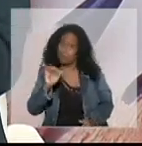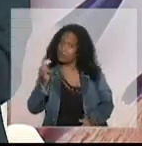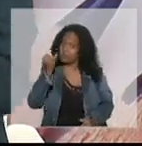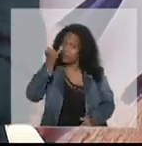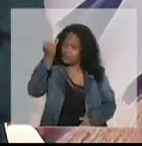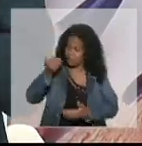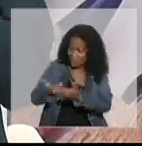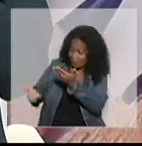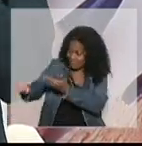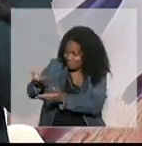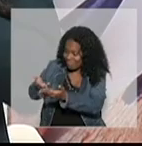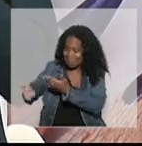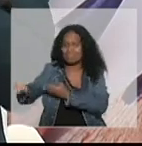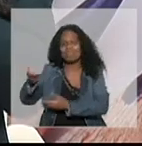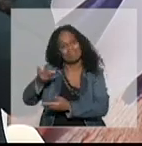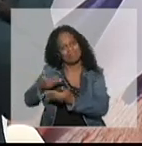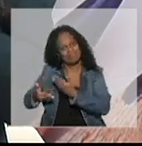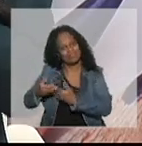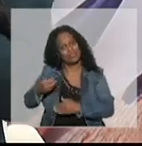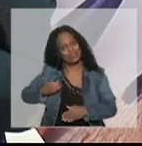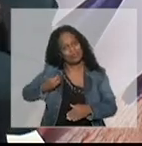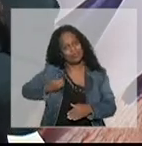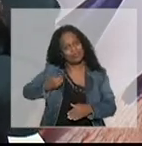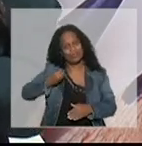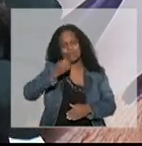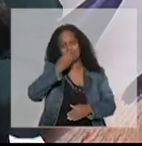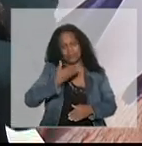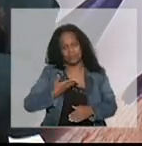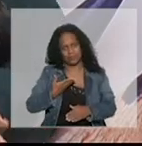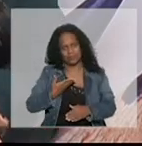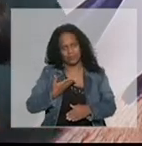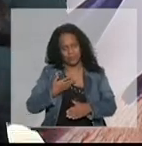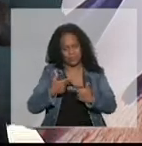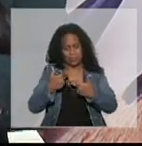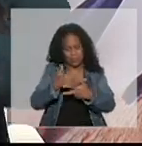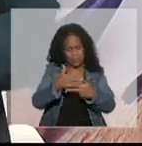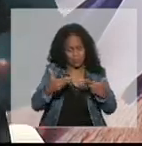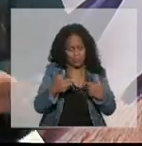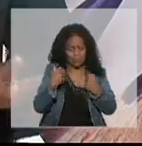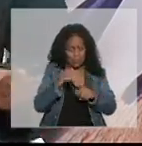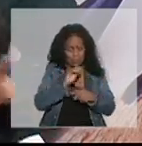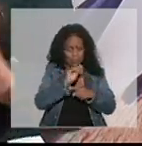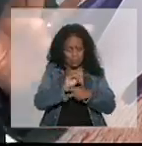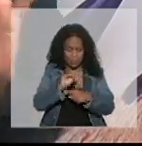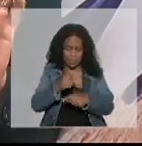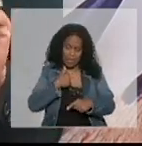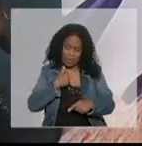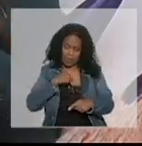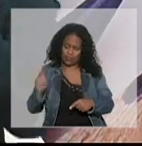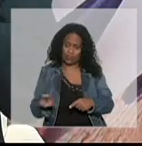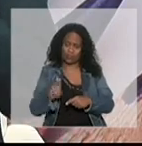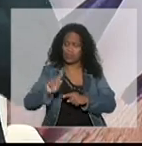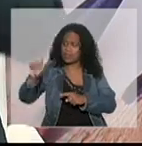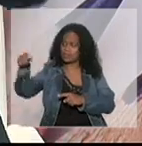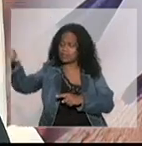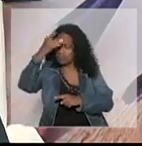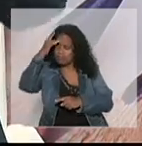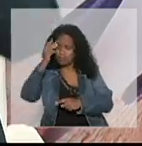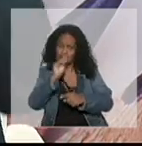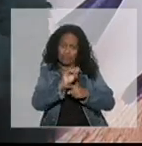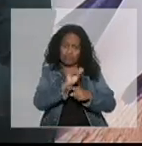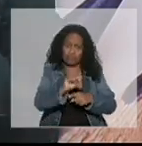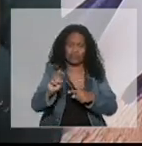é o relacionamento entre as pessoas, é isso que fica da vida. Não são as coisas. E as coisas a gente cuida bem porque o outro vai usar, né? Daqui a